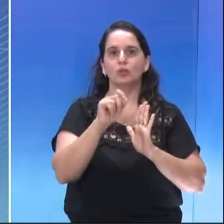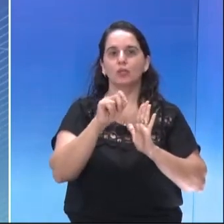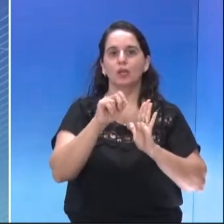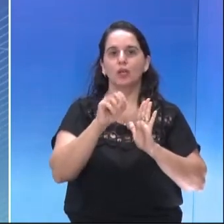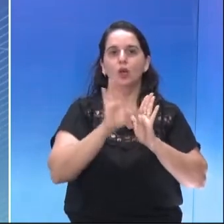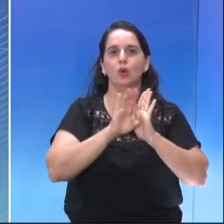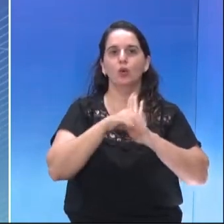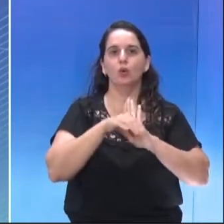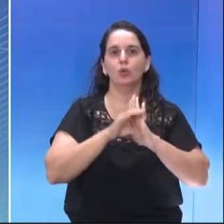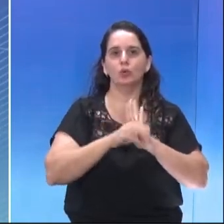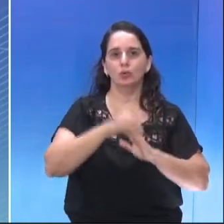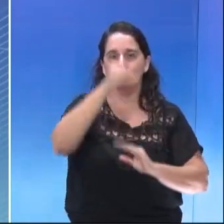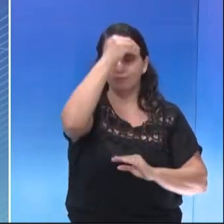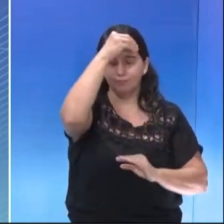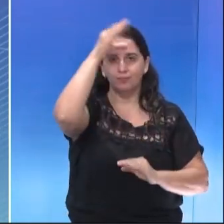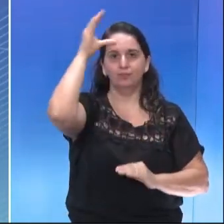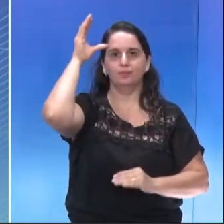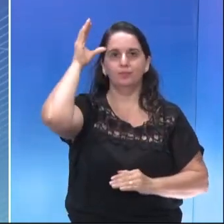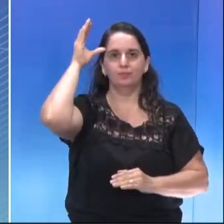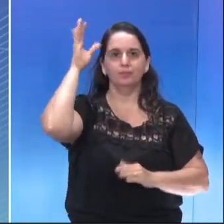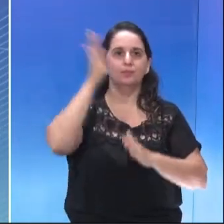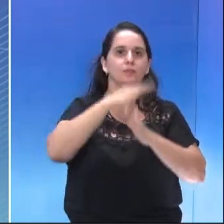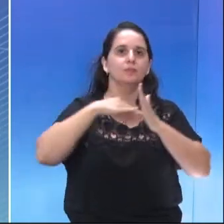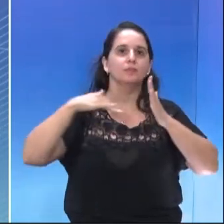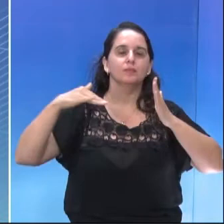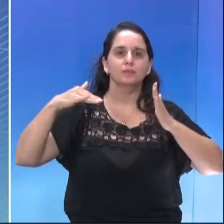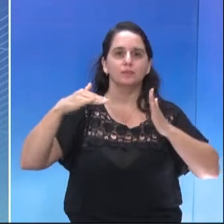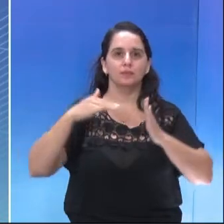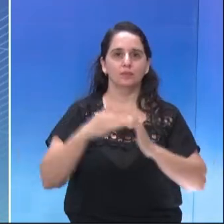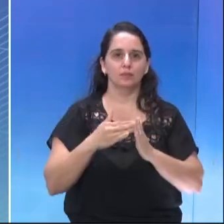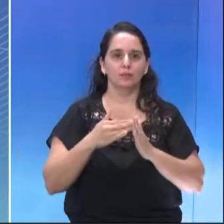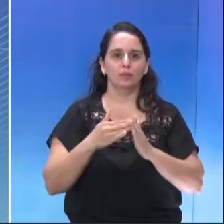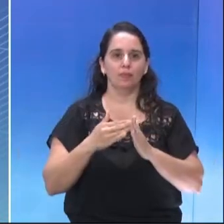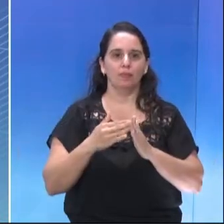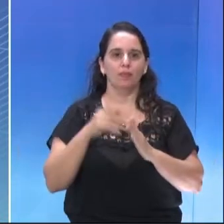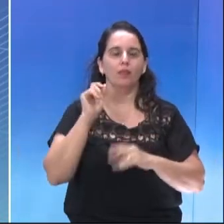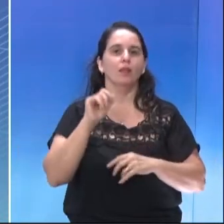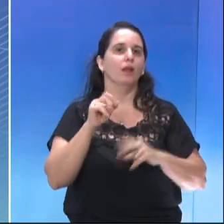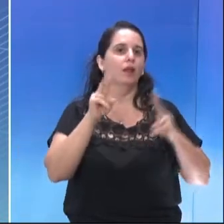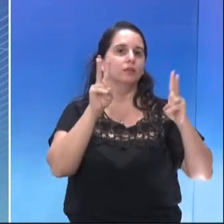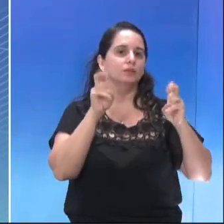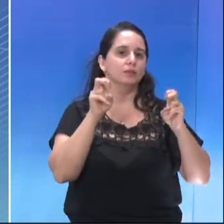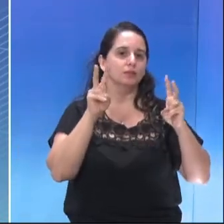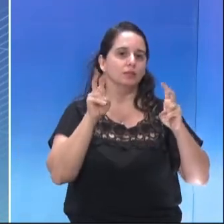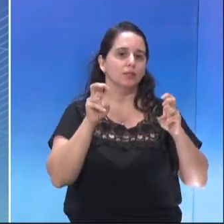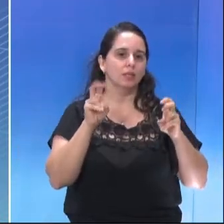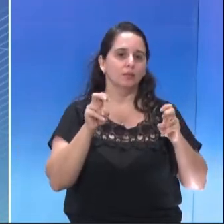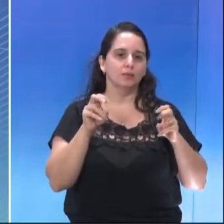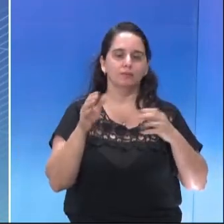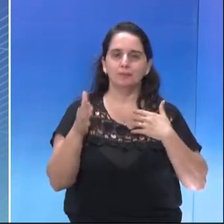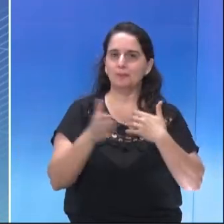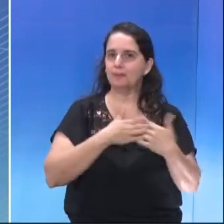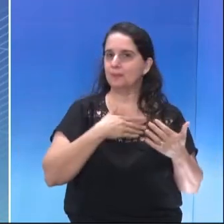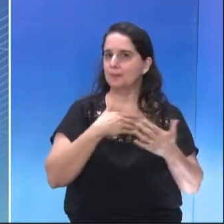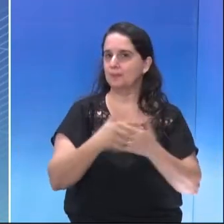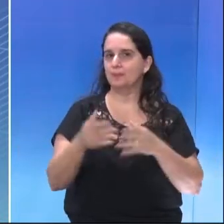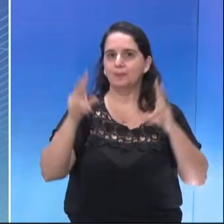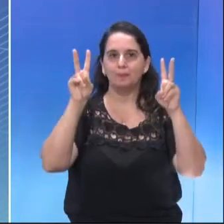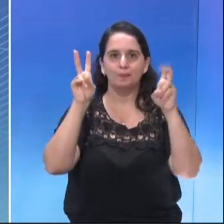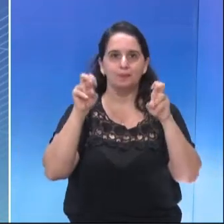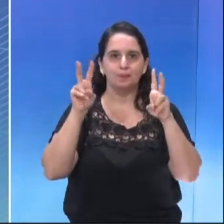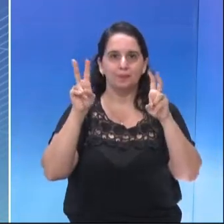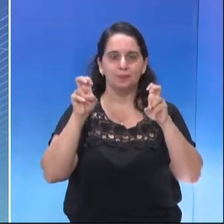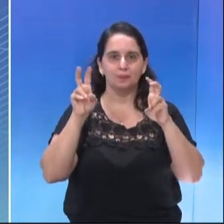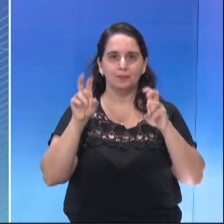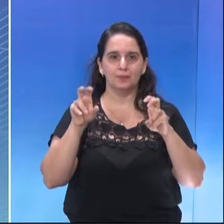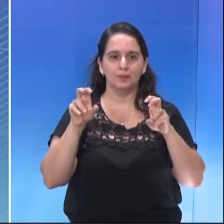um esclarecimento para todos. Isso serve para que tema, professor? Isso serve para qualquer tema.